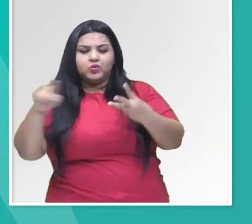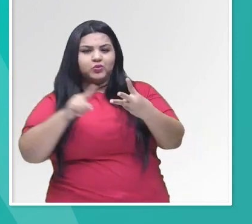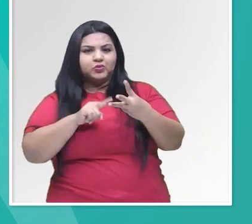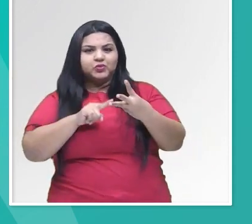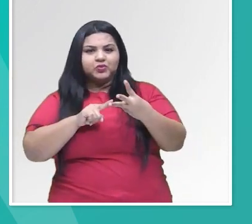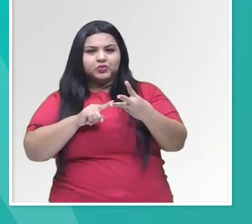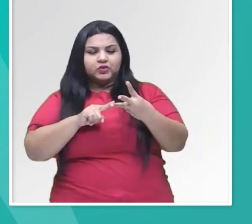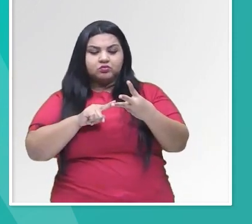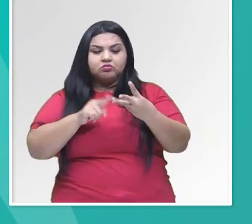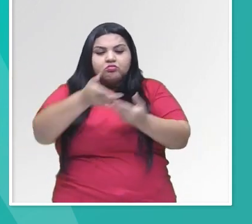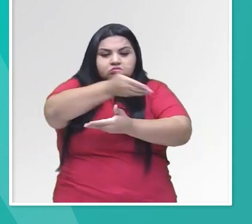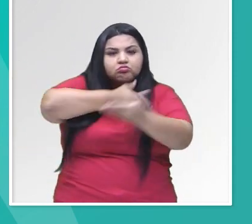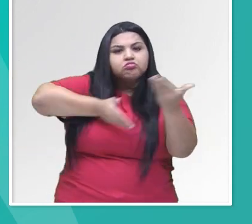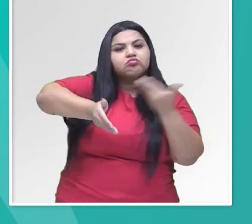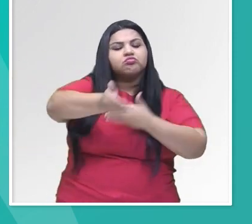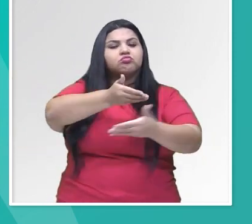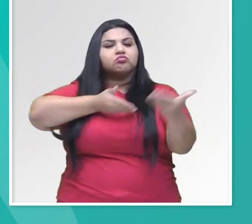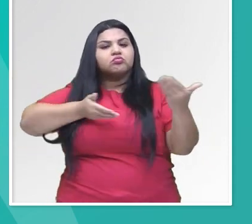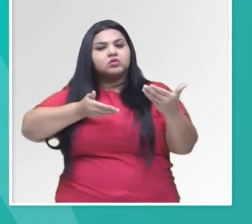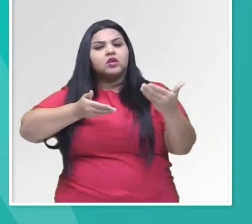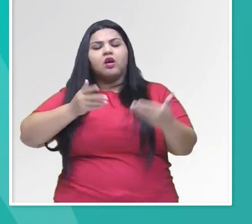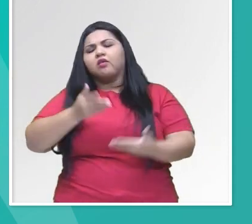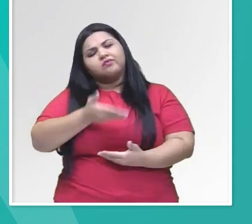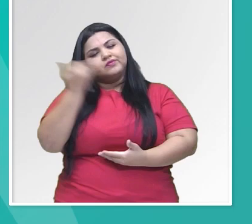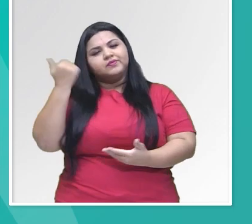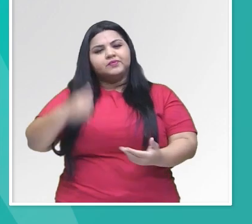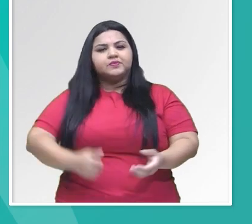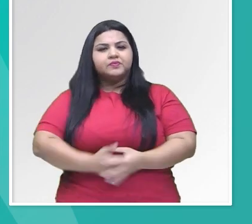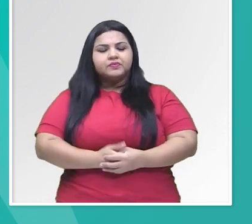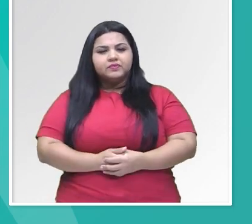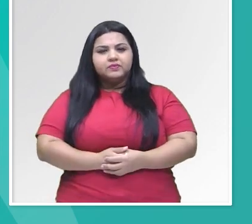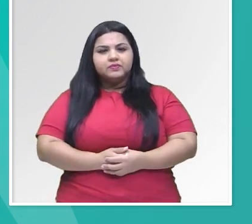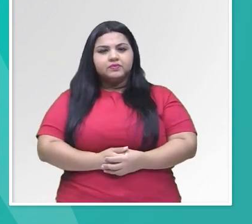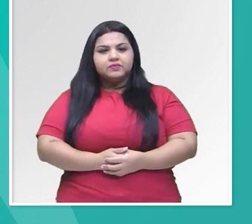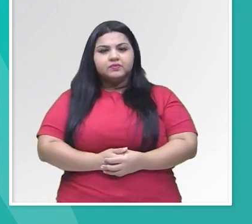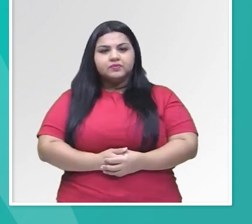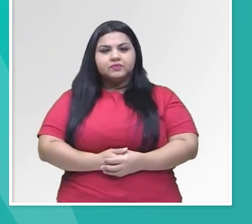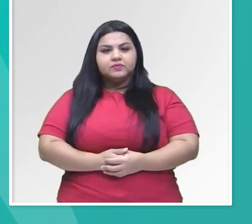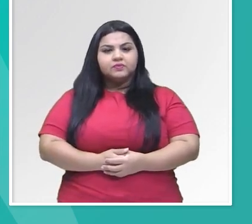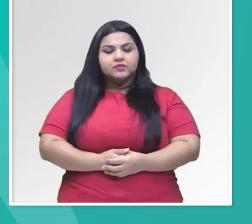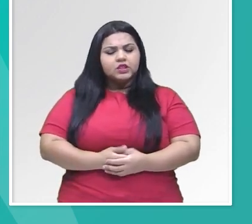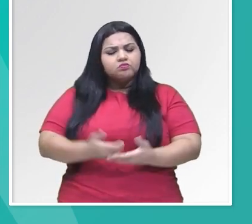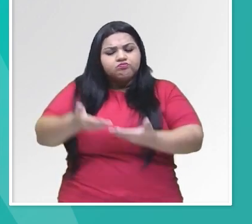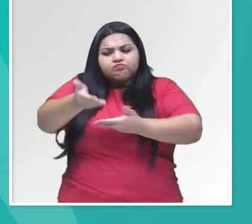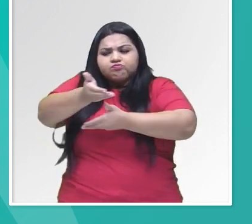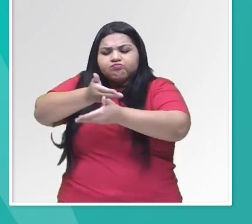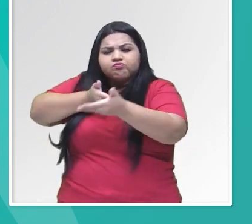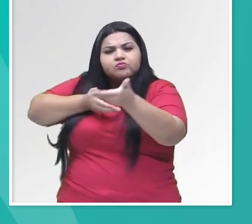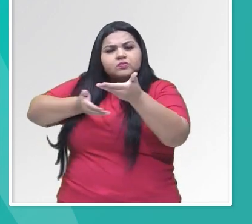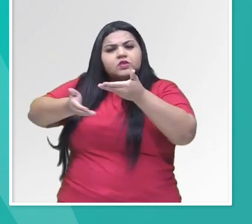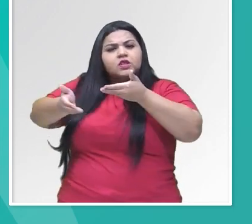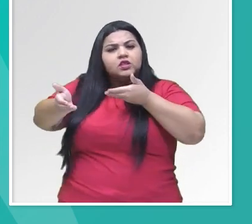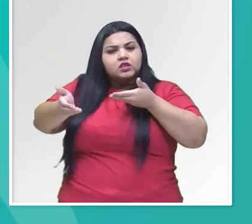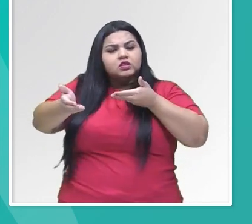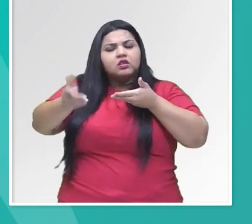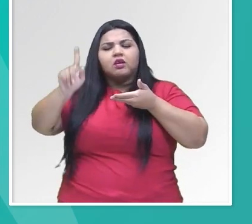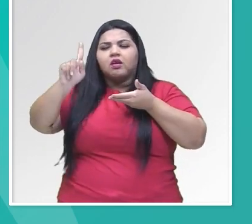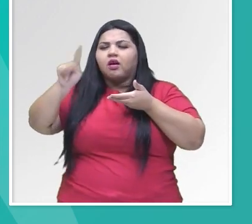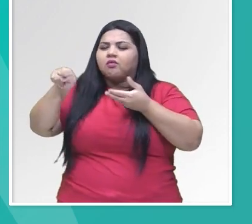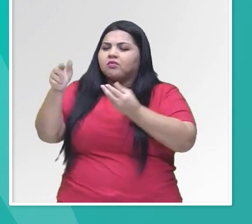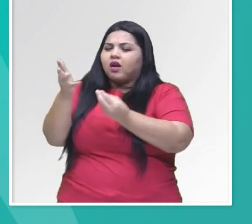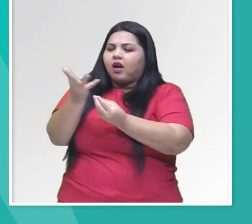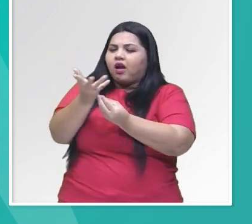na convivência. Vamos lá. A convivência é uma arte.